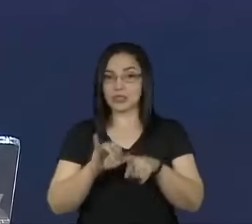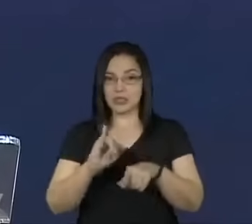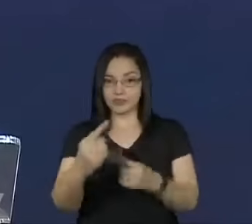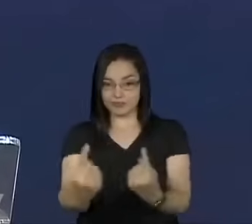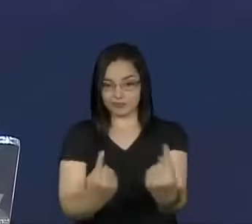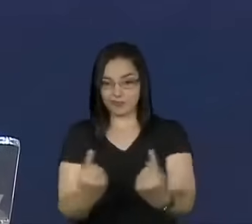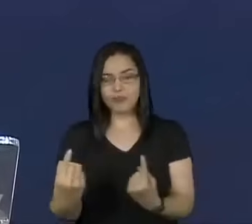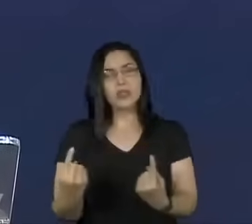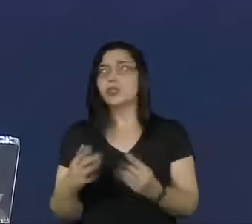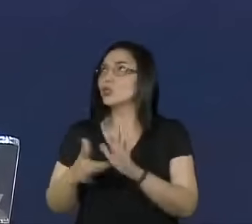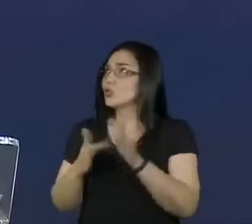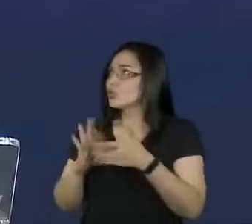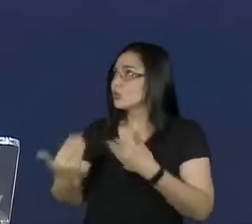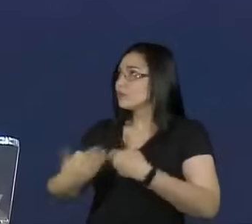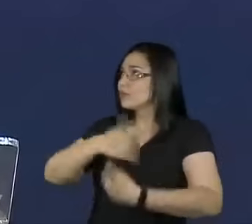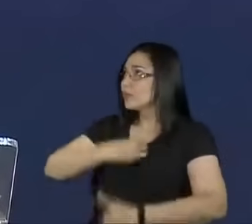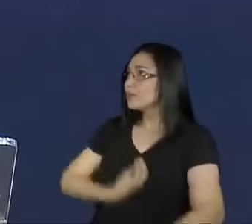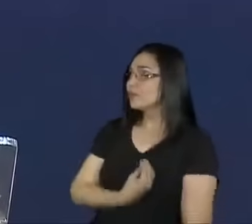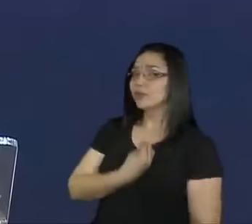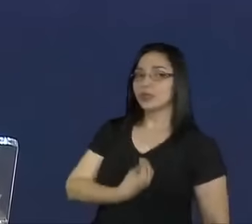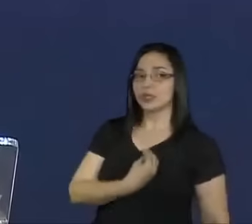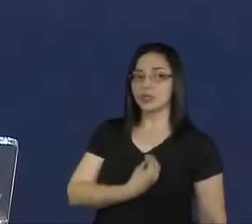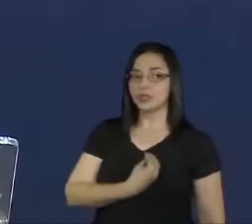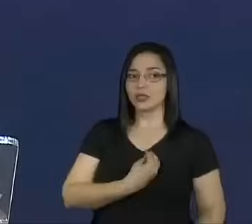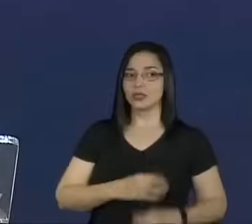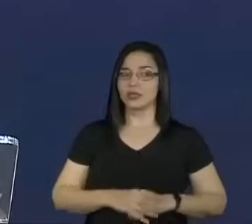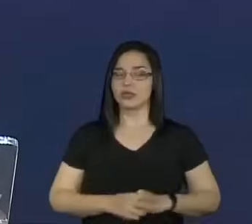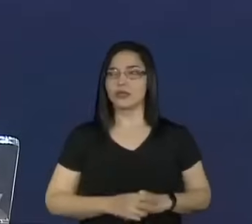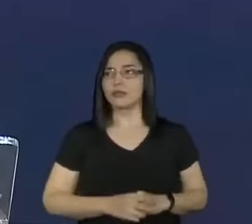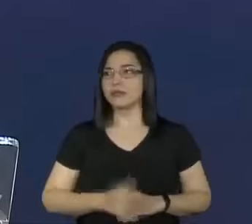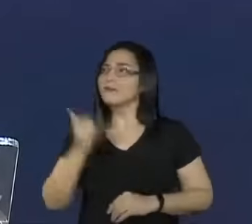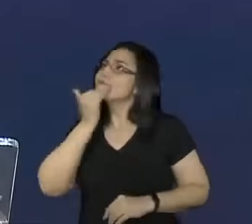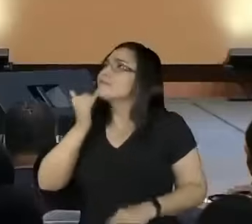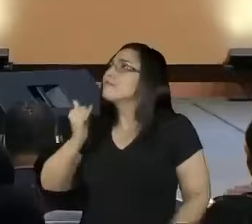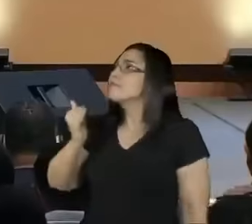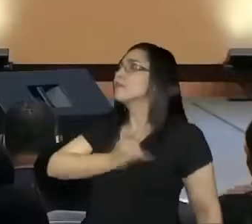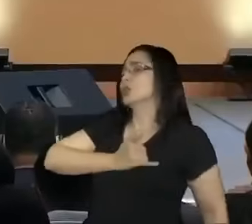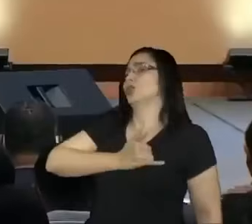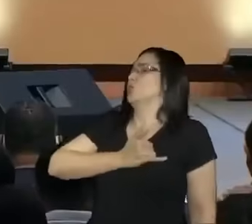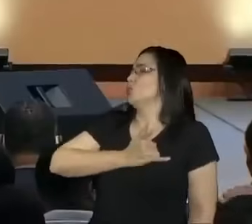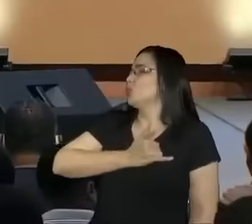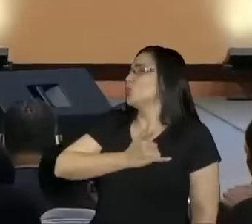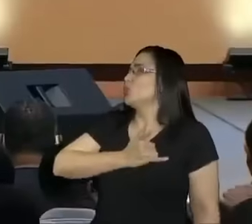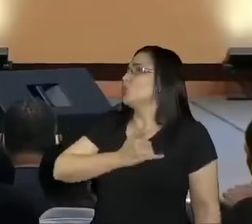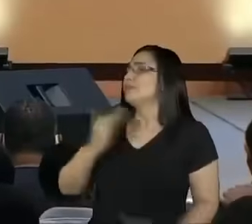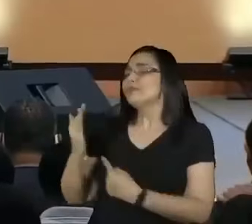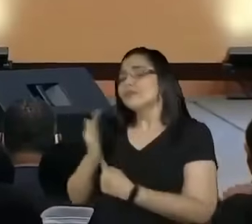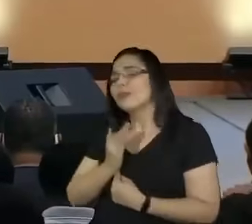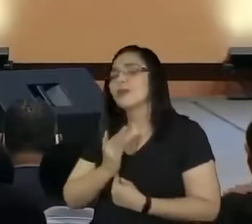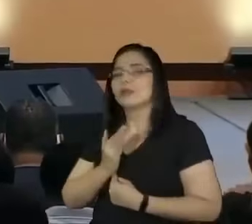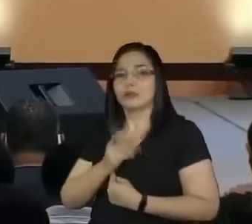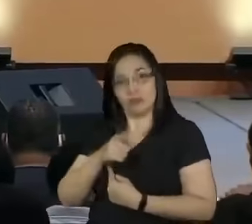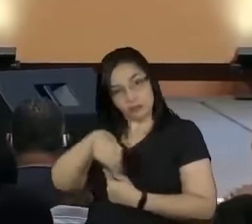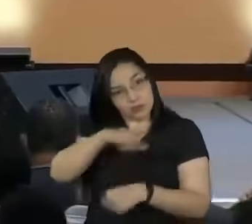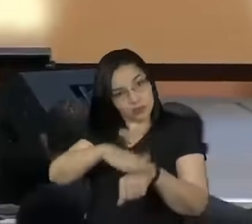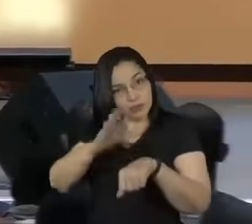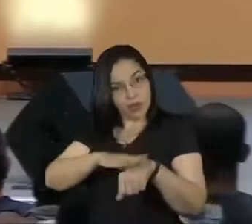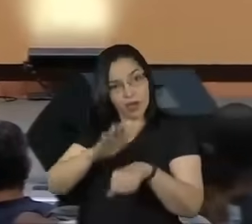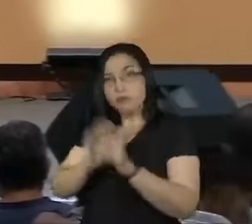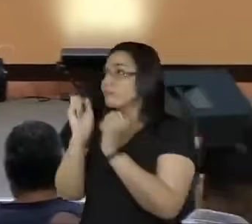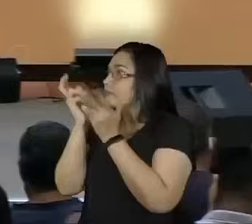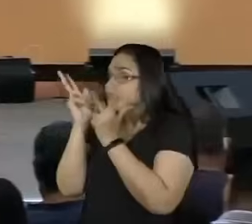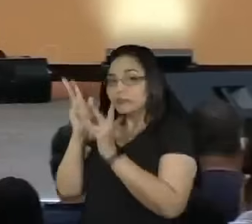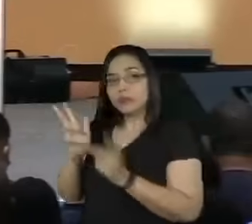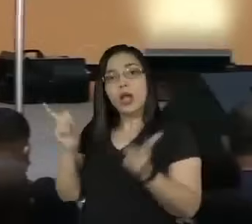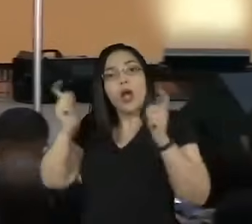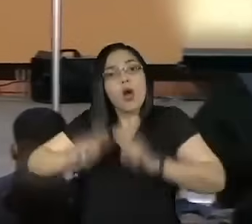diga Jesus entra na minha vida perdoa meu pecado me ajuda fale onde é que está